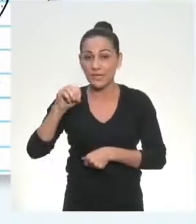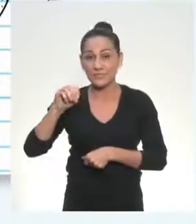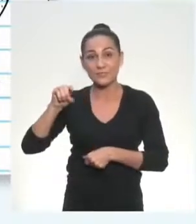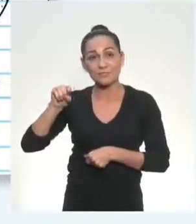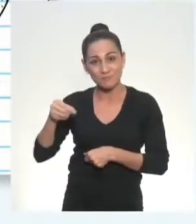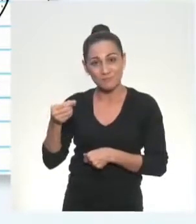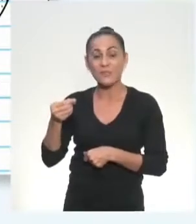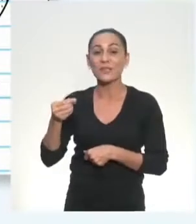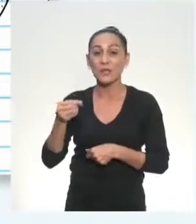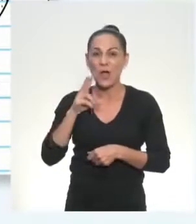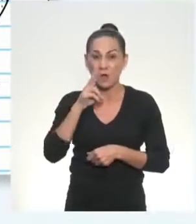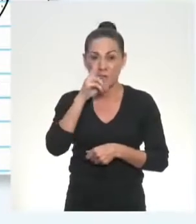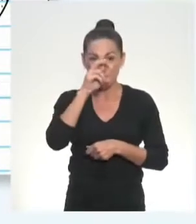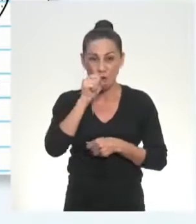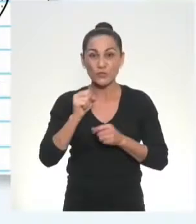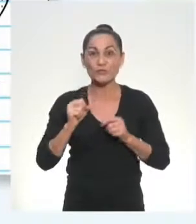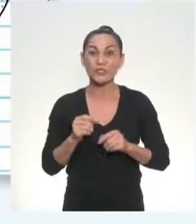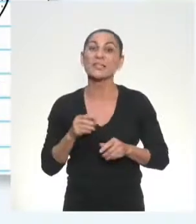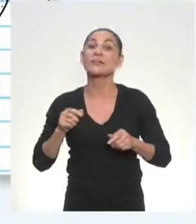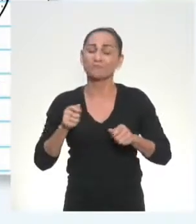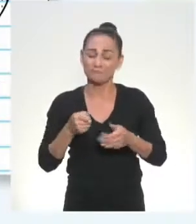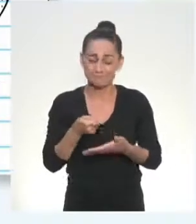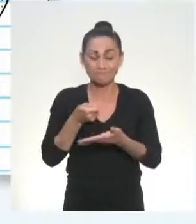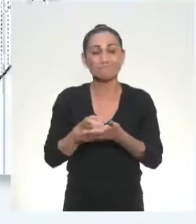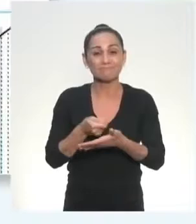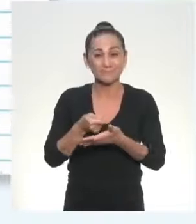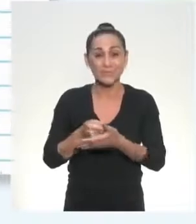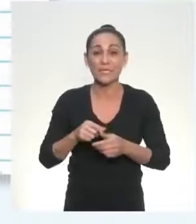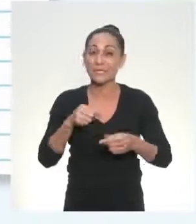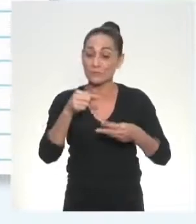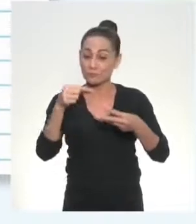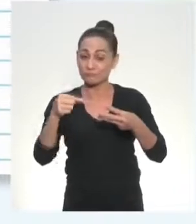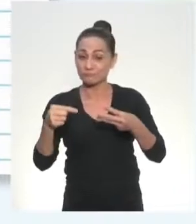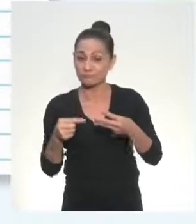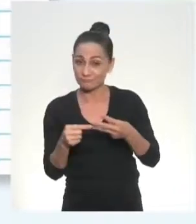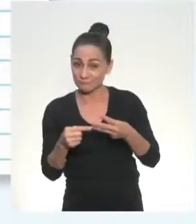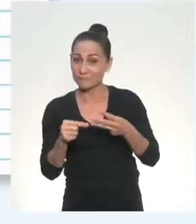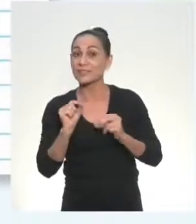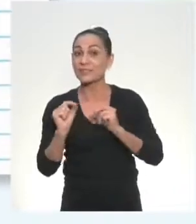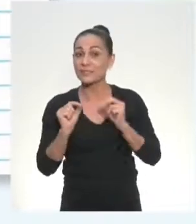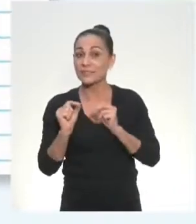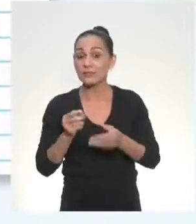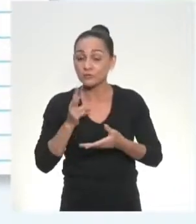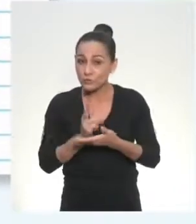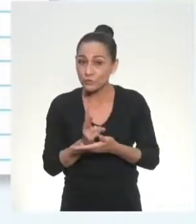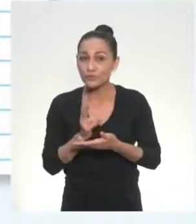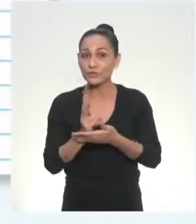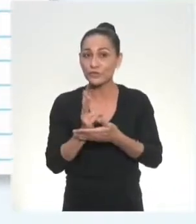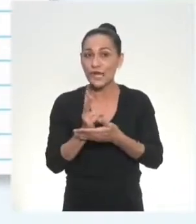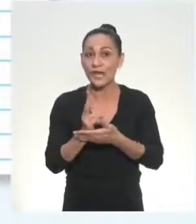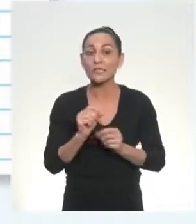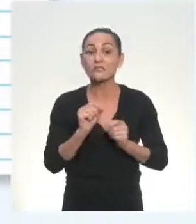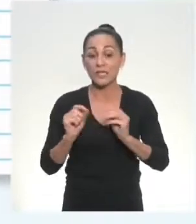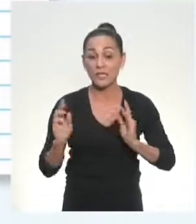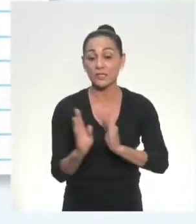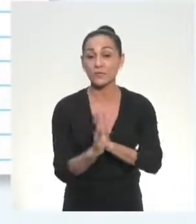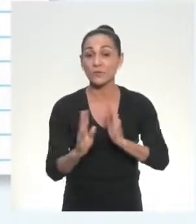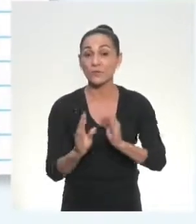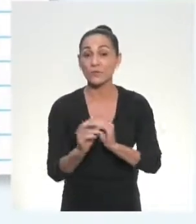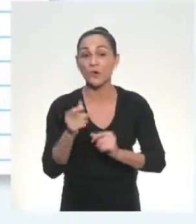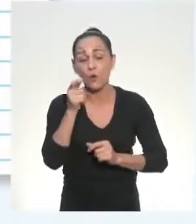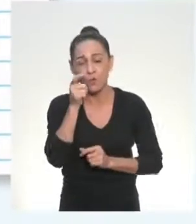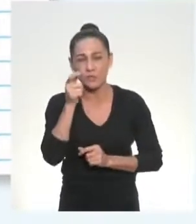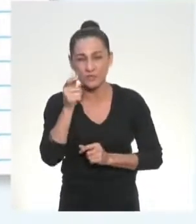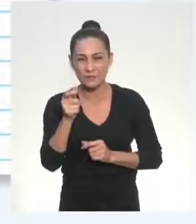dado é forte intensidade absoluta. Um terceiro critério de forte integração é o da contiguidade das manchas urbanizadas. Quando